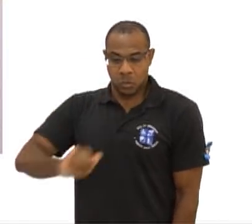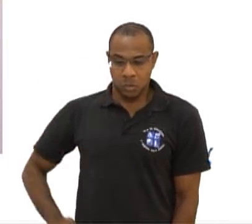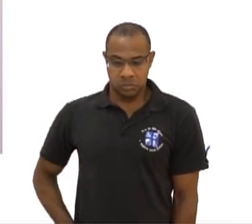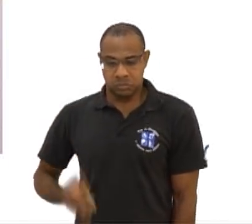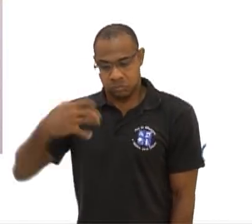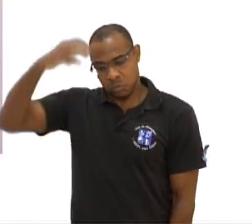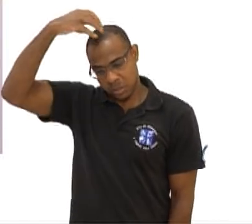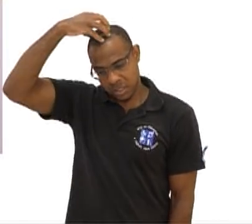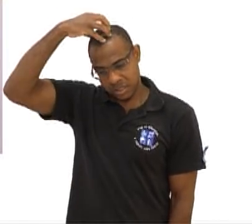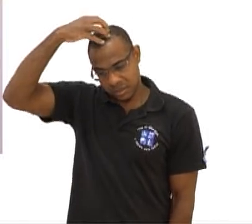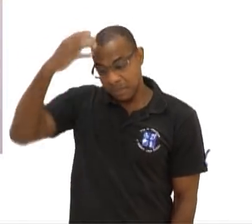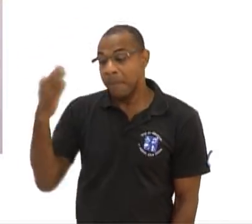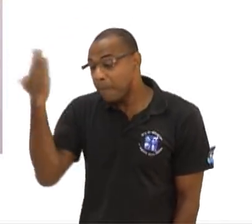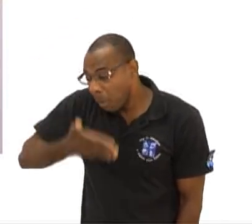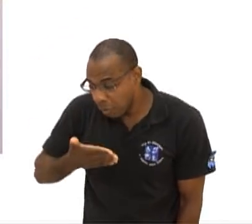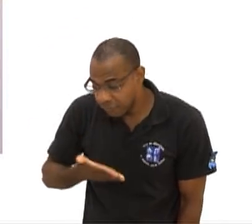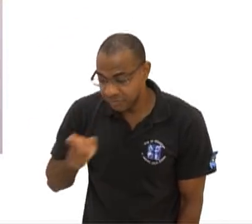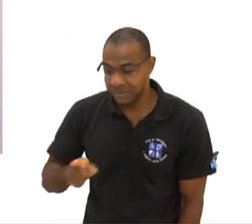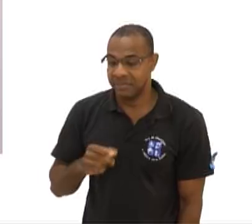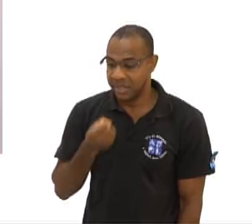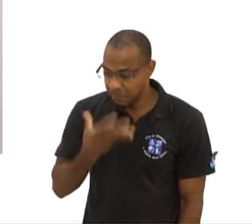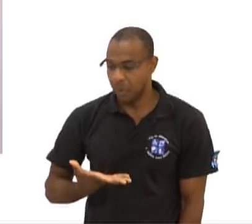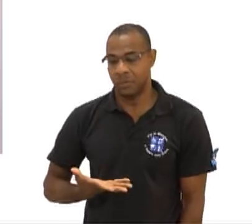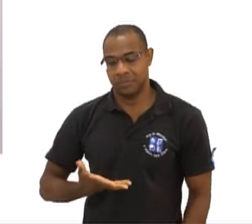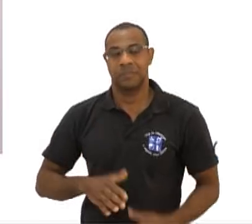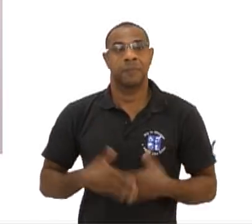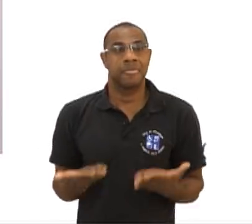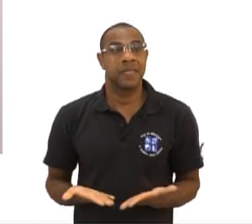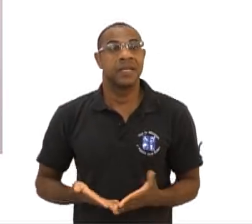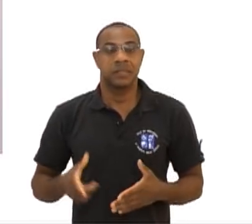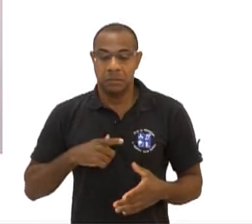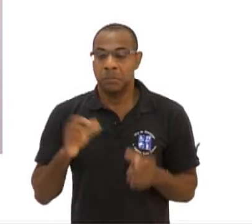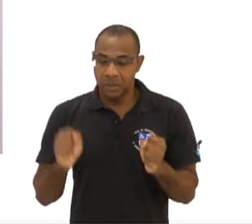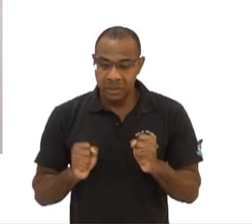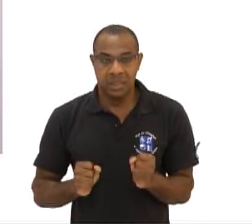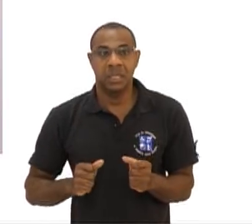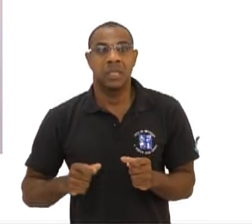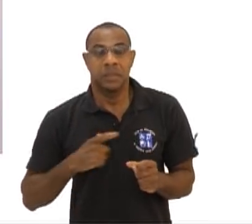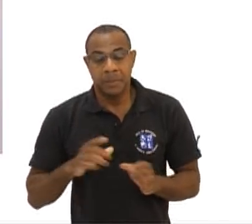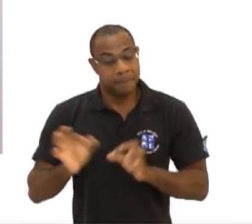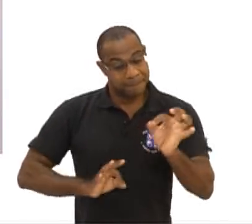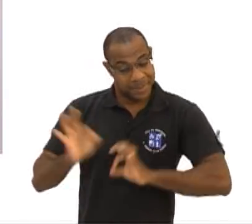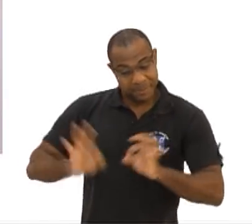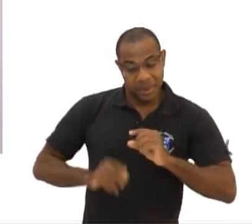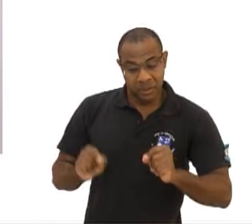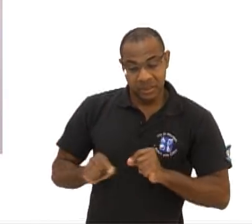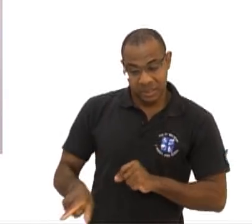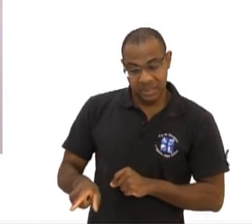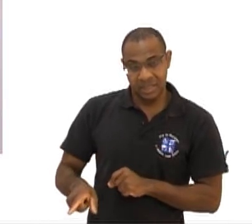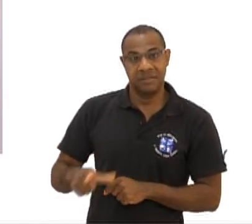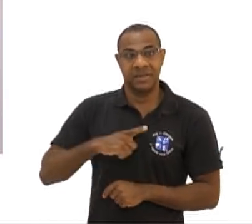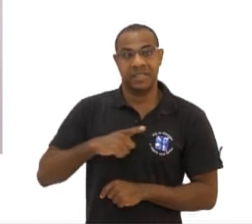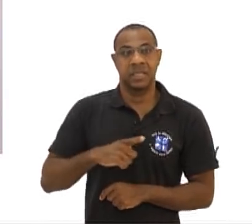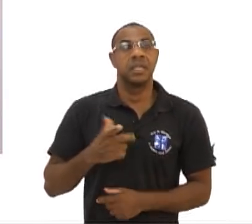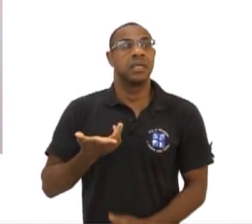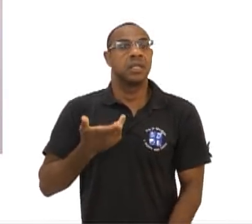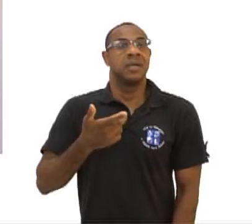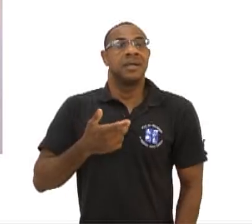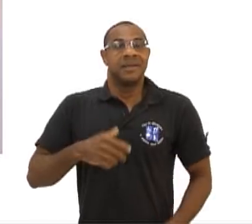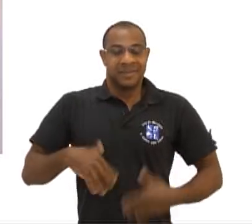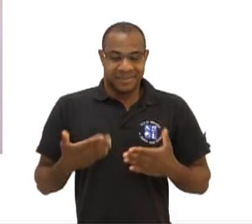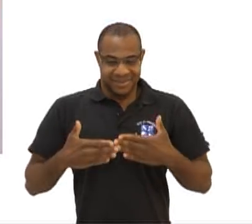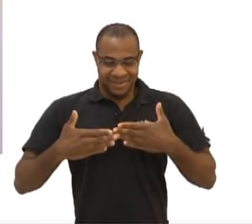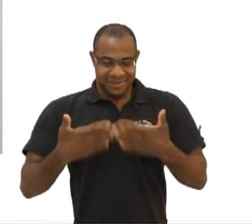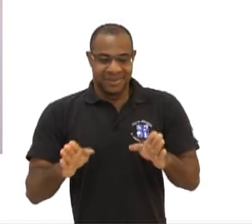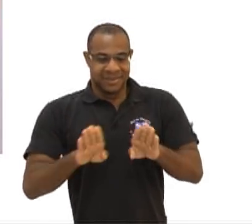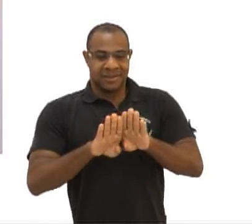seus assessores, falou: tira da rua todo mundo que for velho, pobre, doente, feio, e prepara que o príncipe vai conhecer o mundo. Quando abriram as